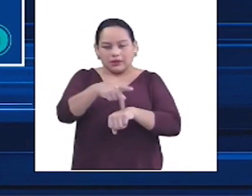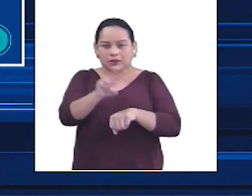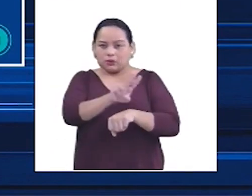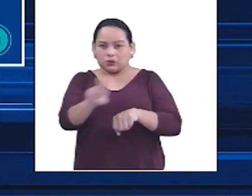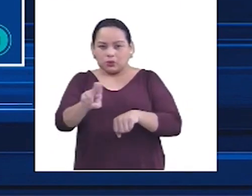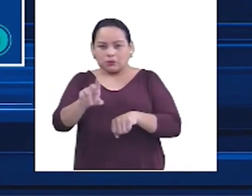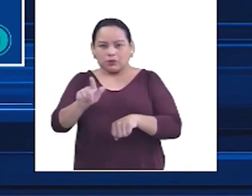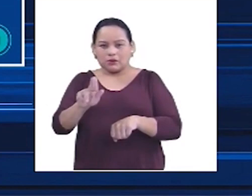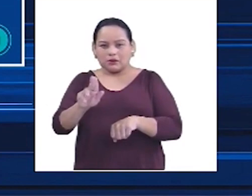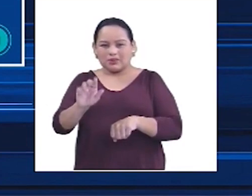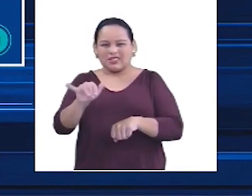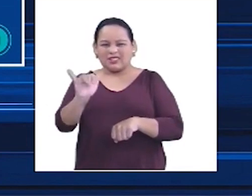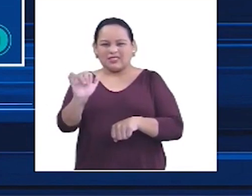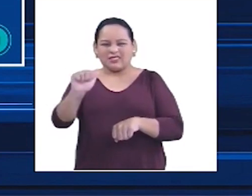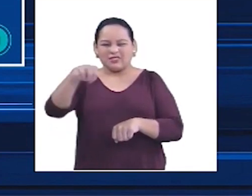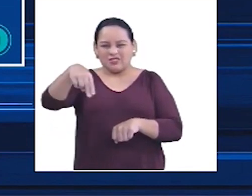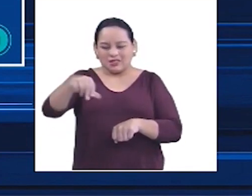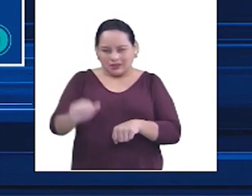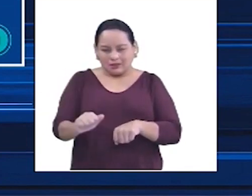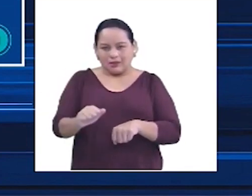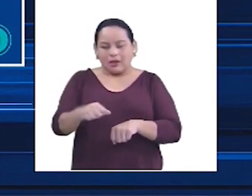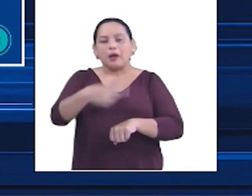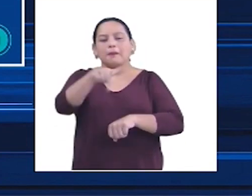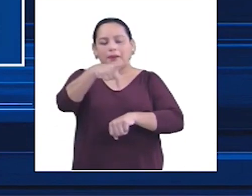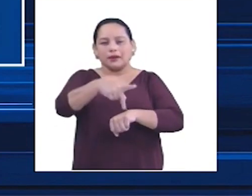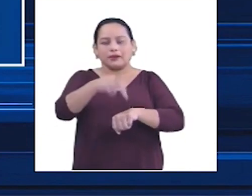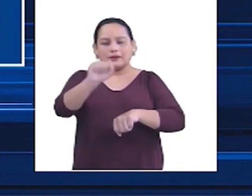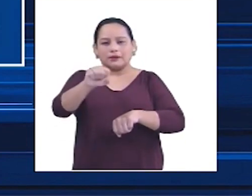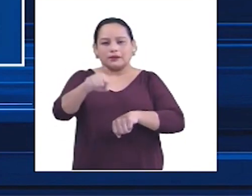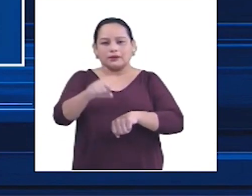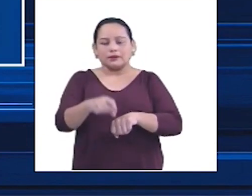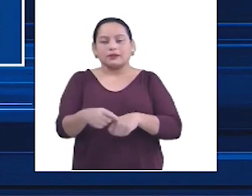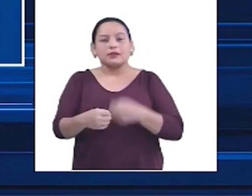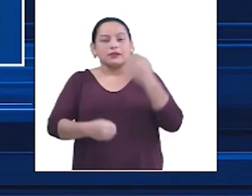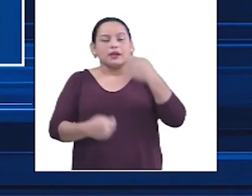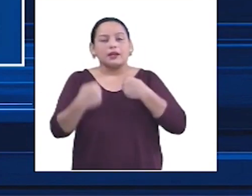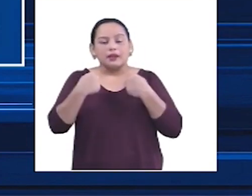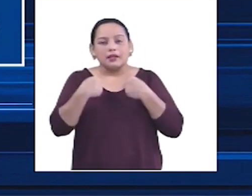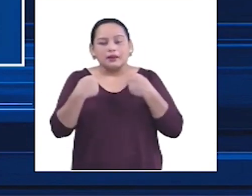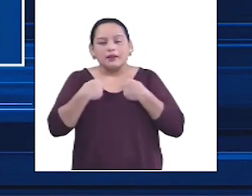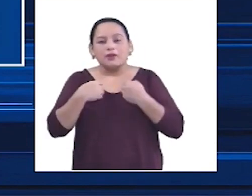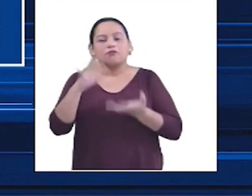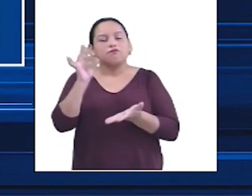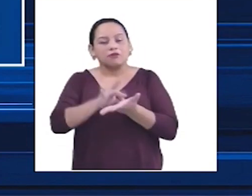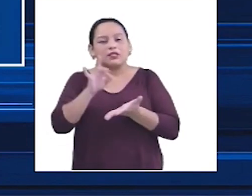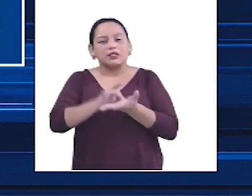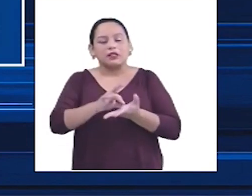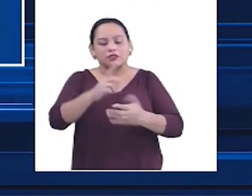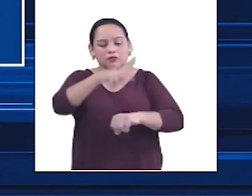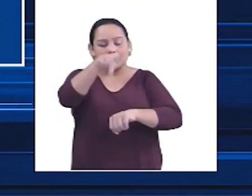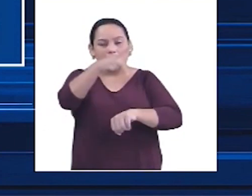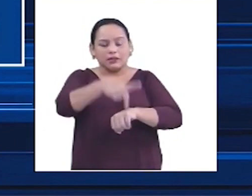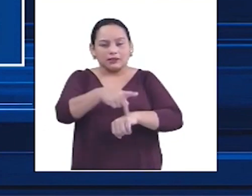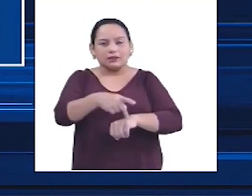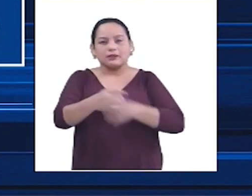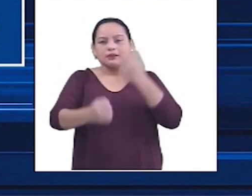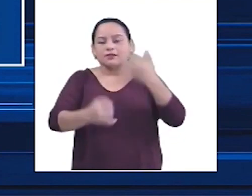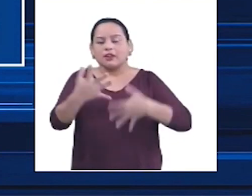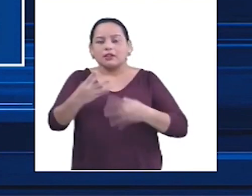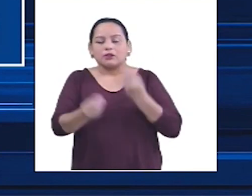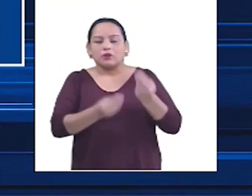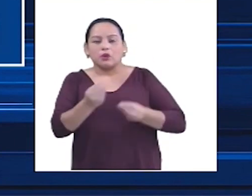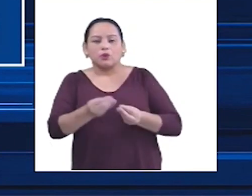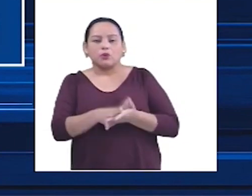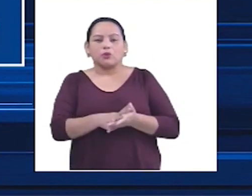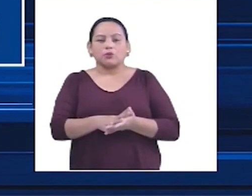Guiana é um país, e eu estou falando exatamente disso, né, de um país. Olha só, é um país,